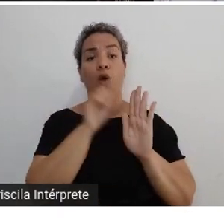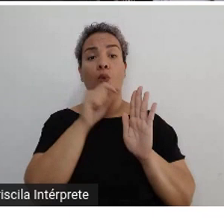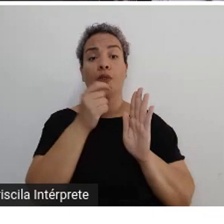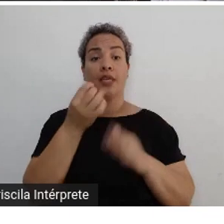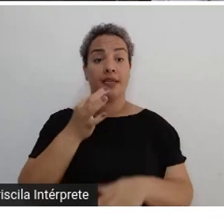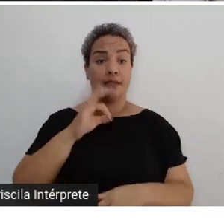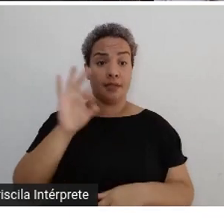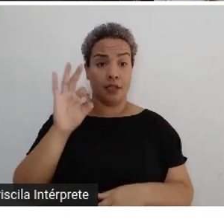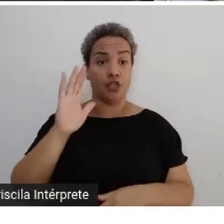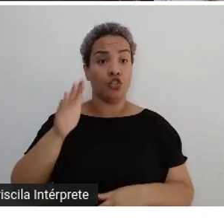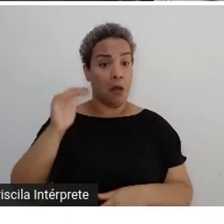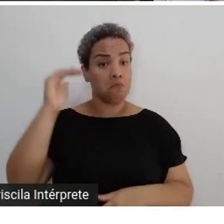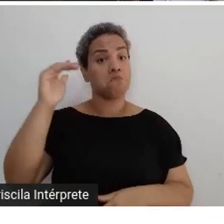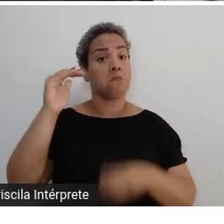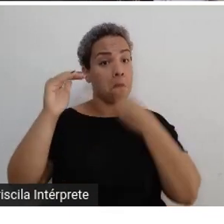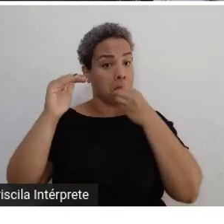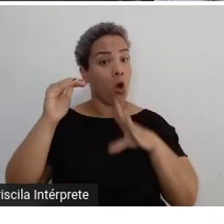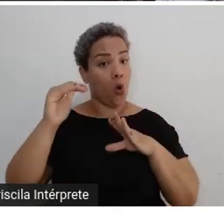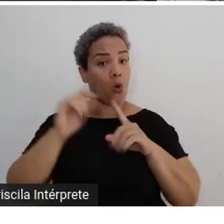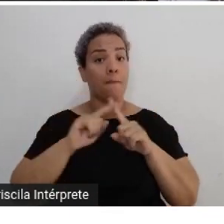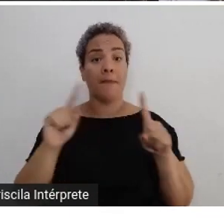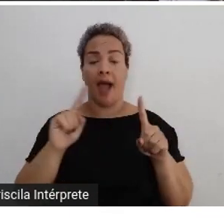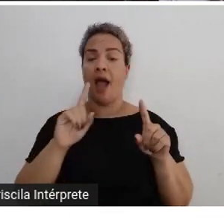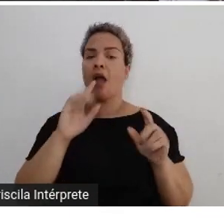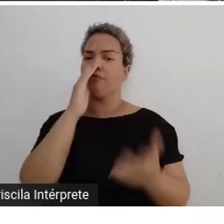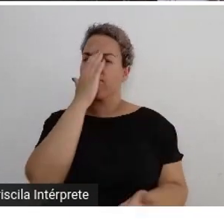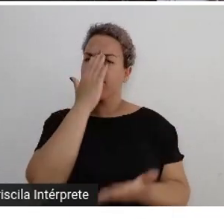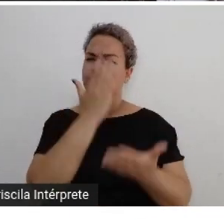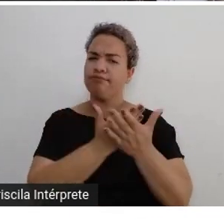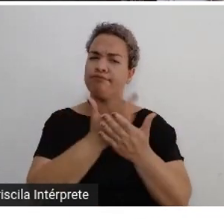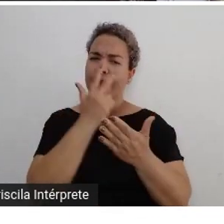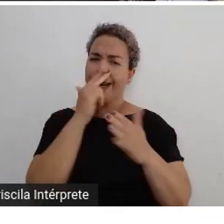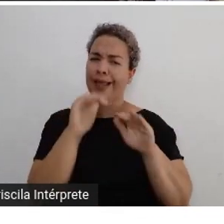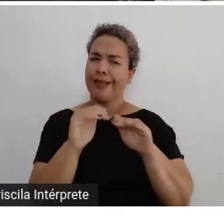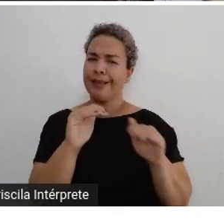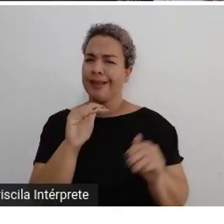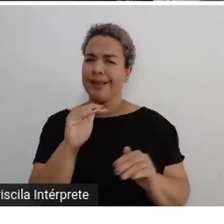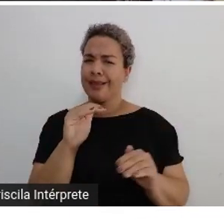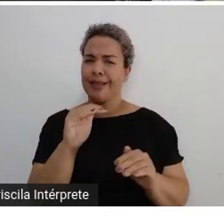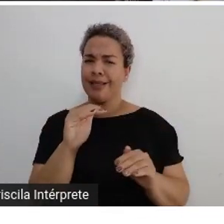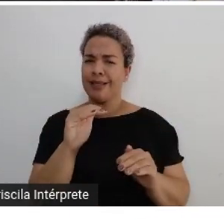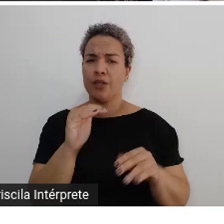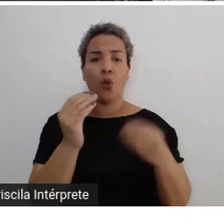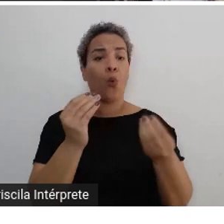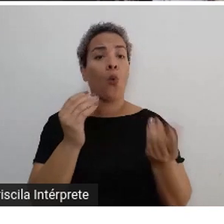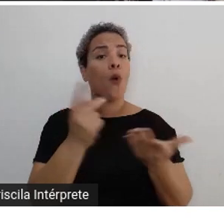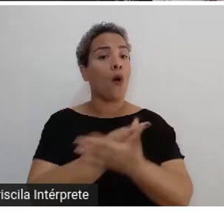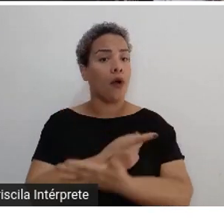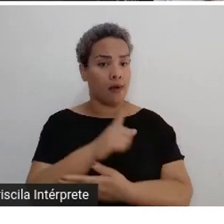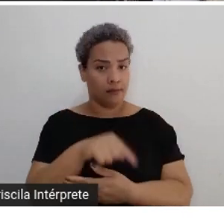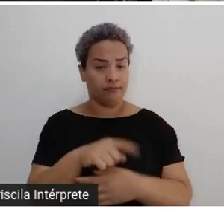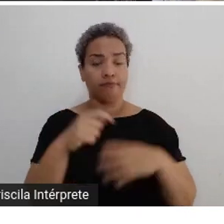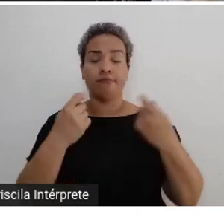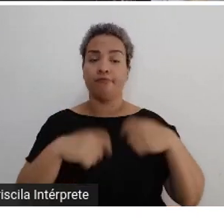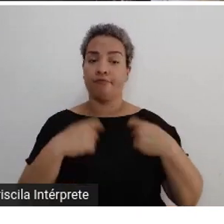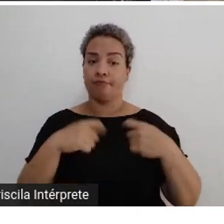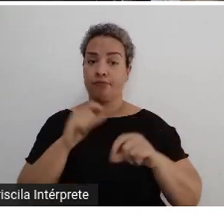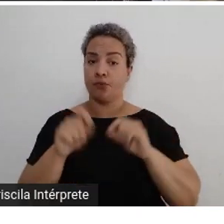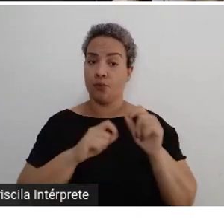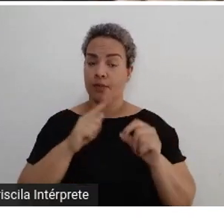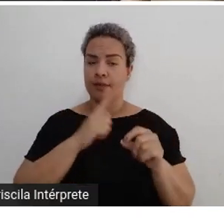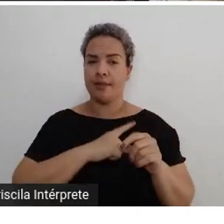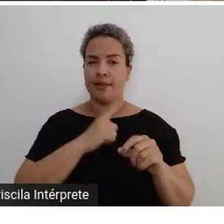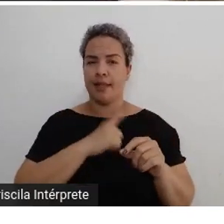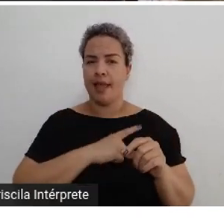já está muito boa, mas a confiança está baixa, é sinal que eu preciso